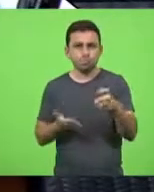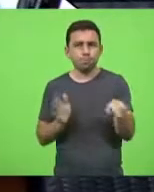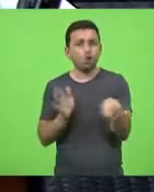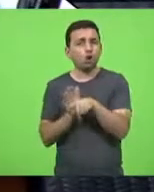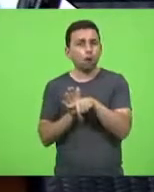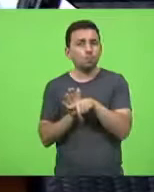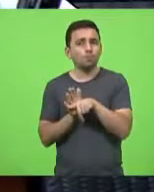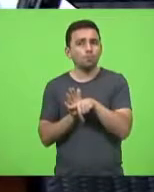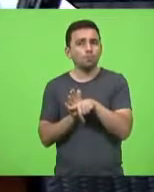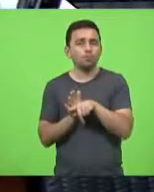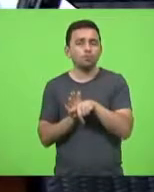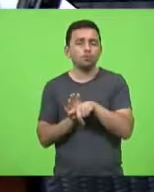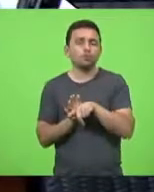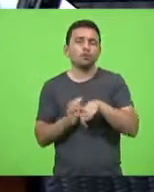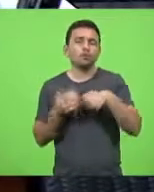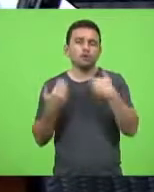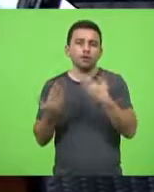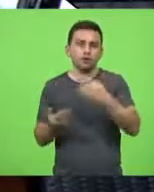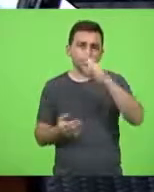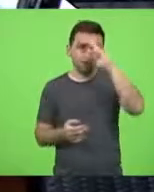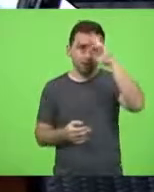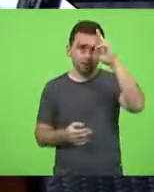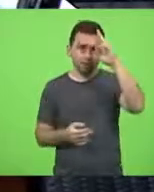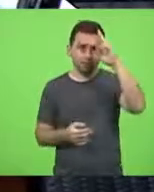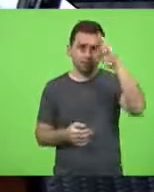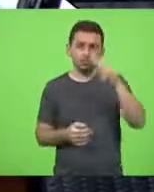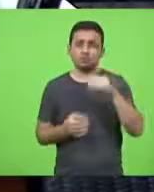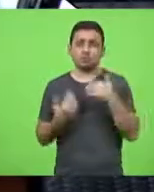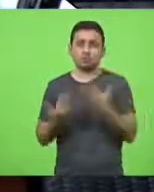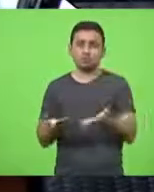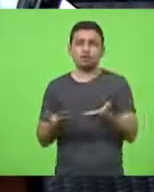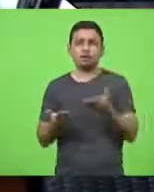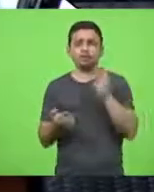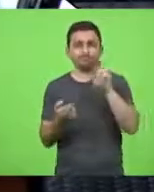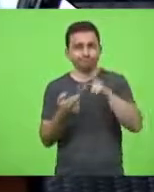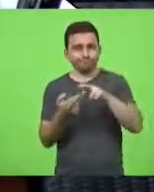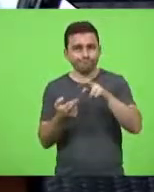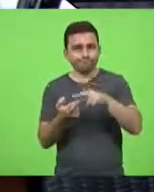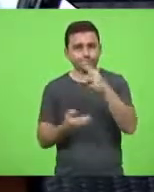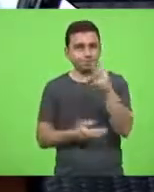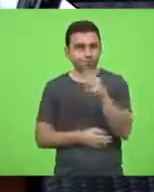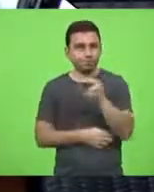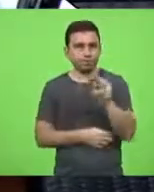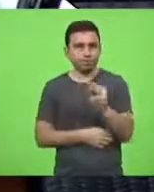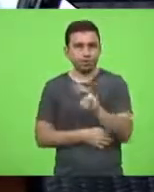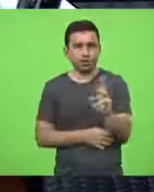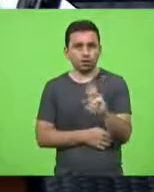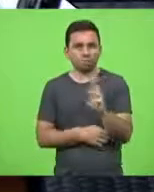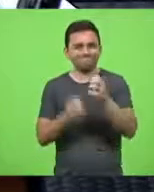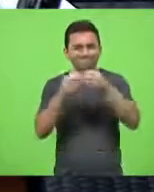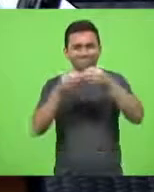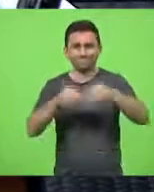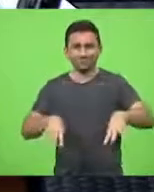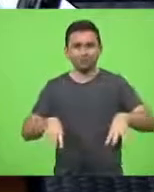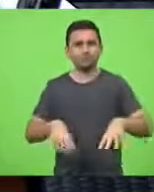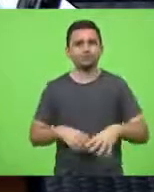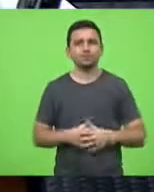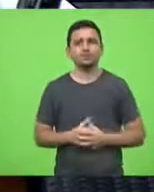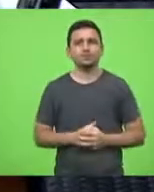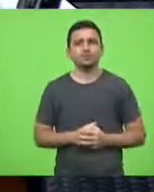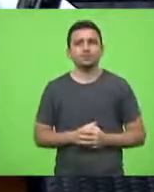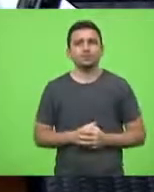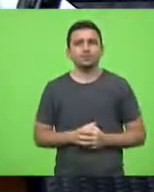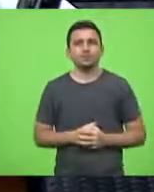Moisés referente a esses 33 milhões de reais, esse prejuízo.